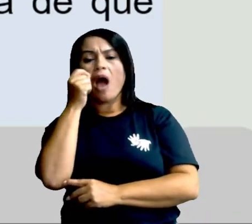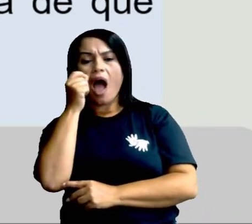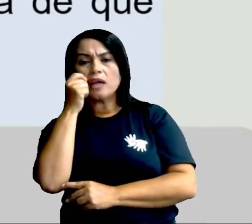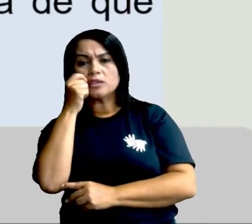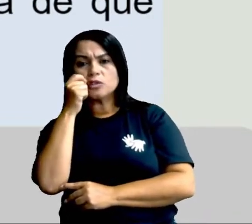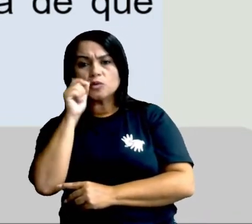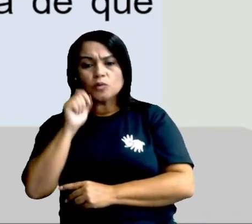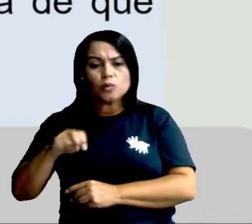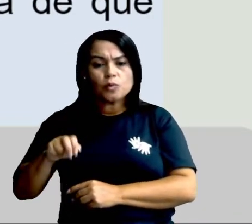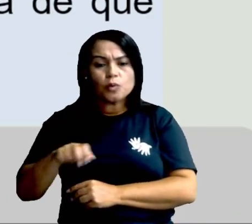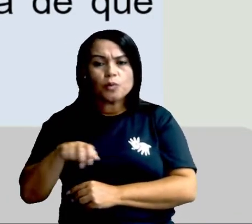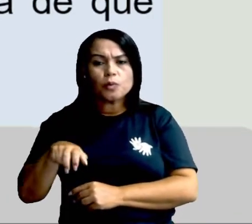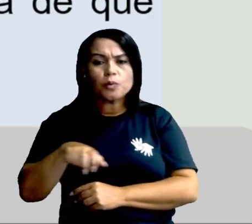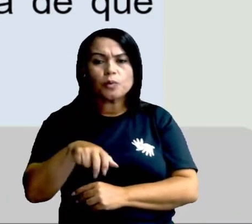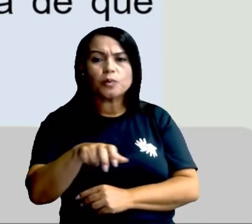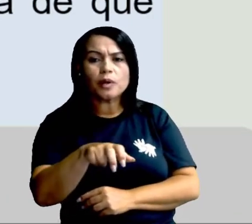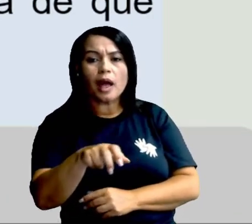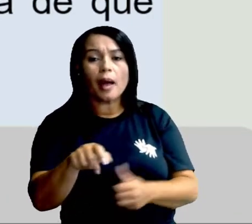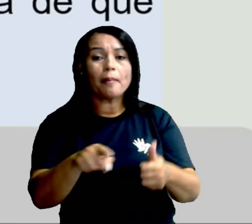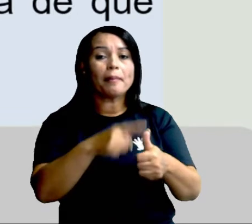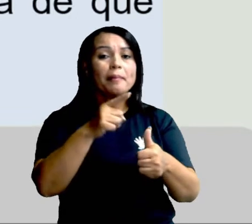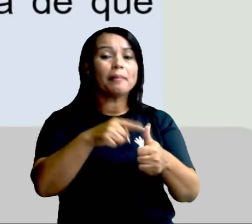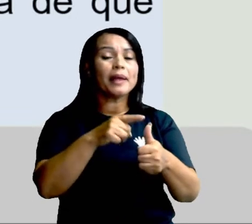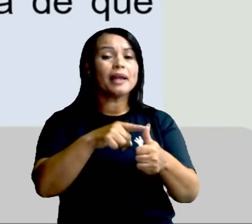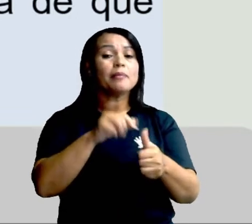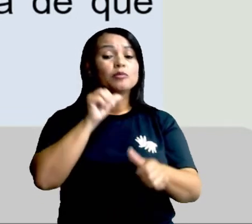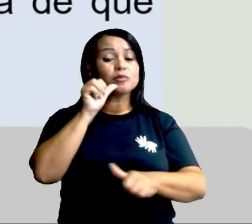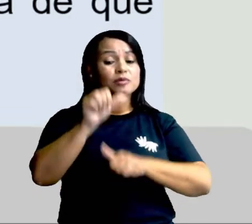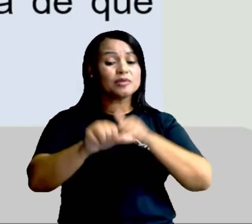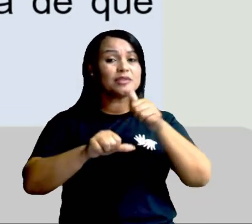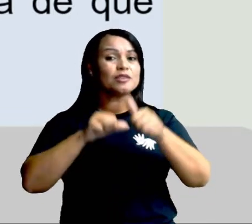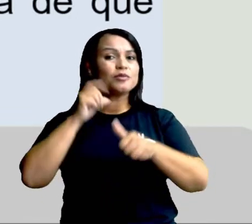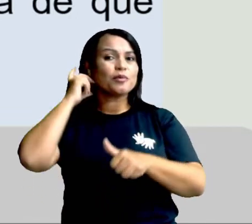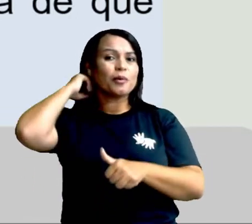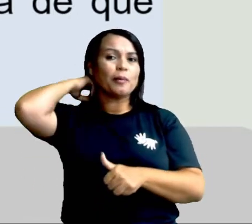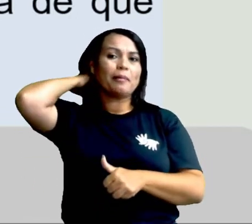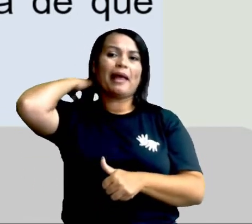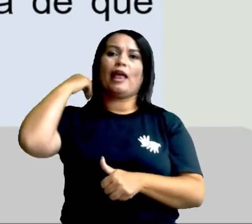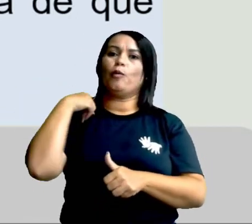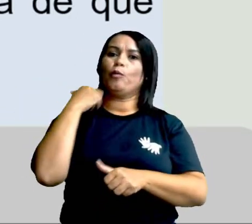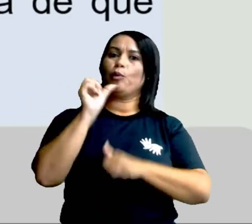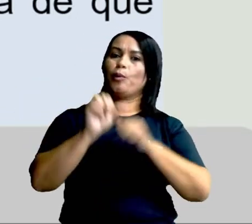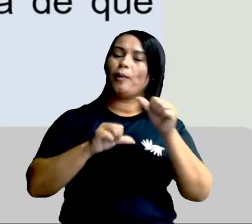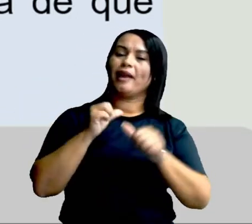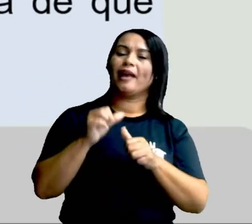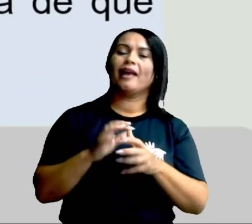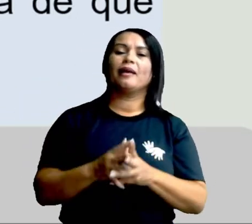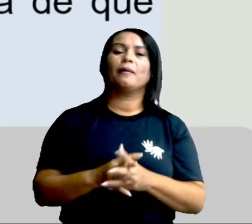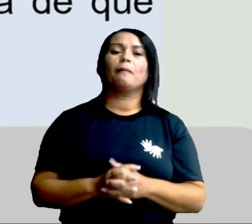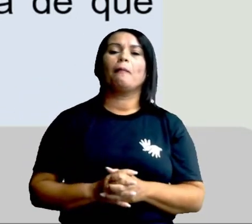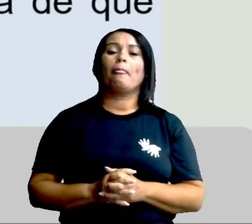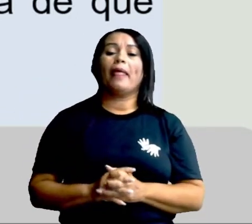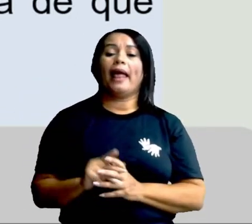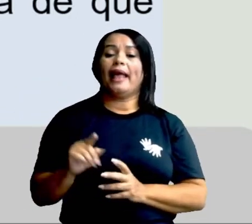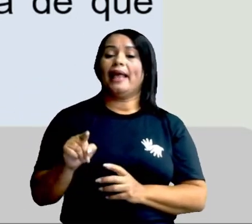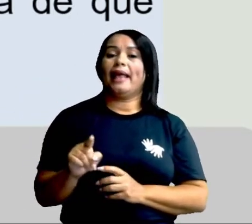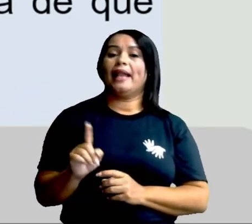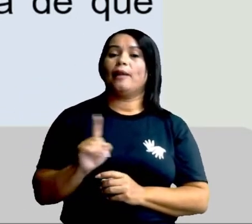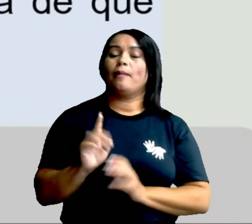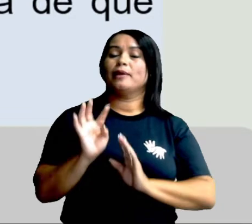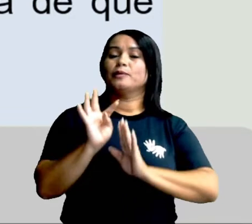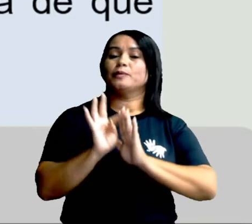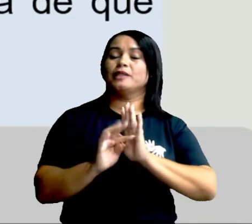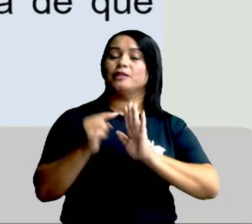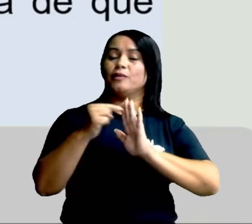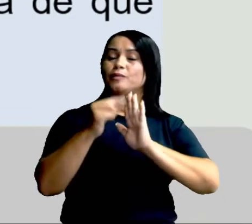buraco pela primeira vez. Mas como eu transformei, né? Eu troquei. Ele não é mais